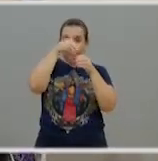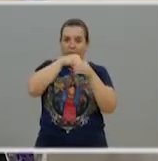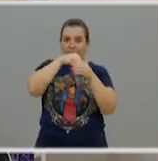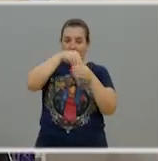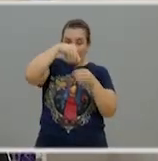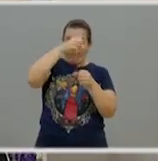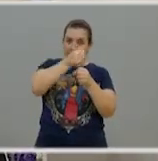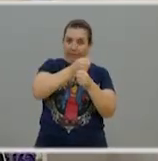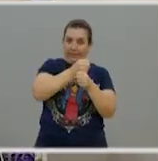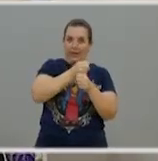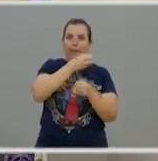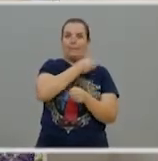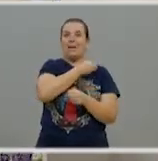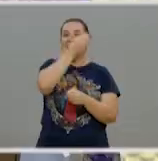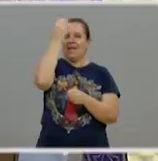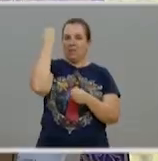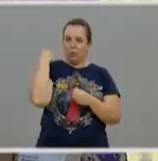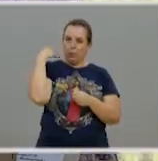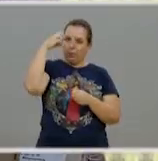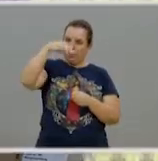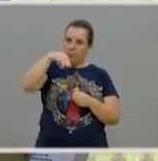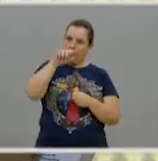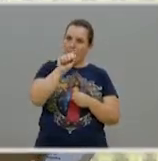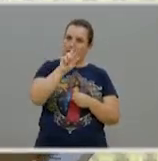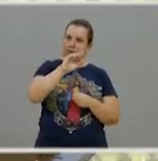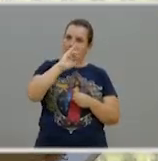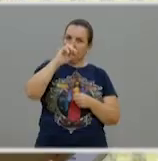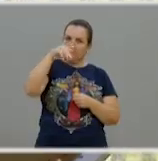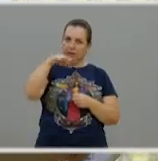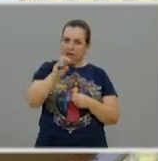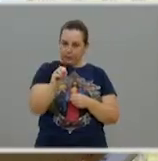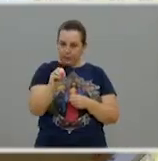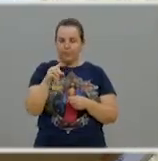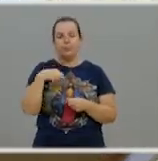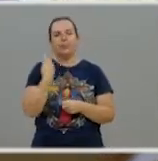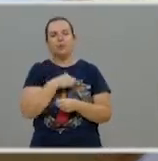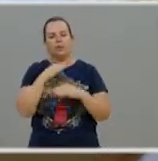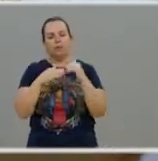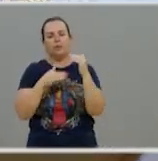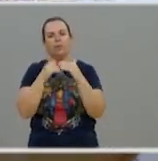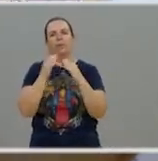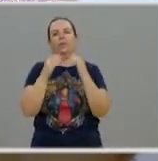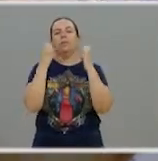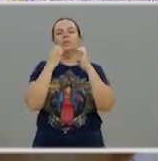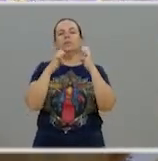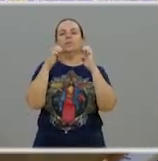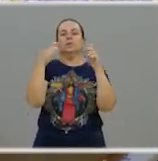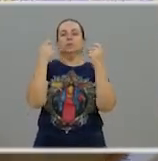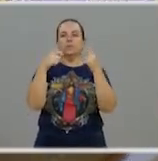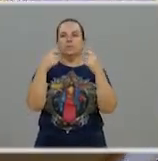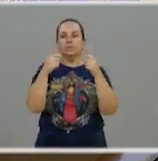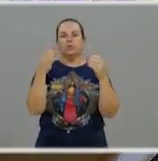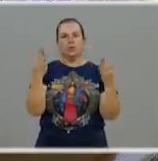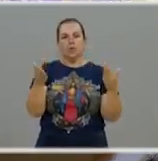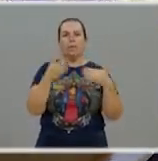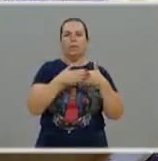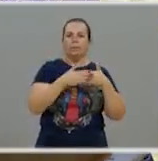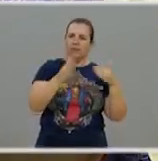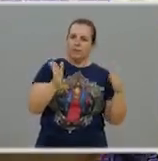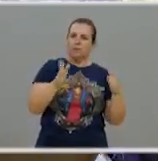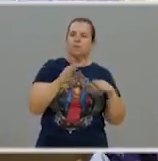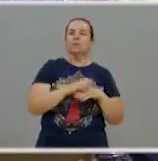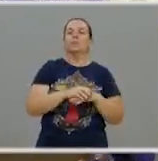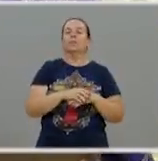mariano, nós da obra Evangelizar é Preciso, abrimos, já era aberta, mas mais e